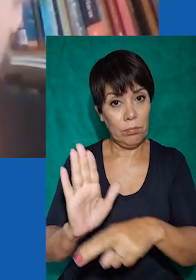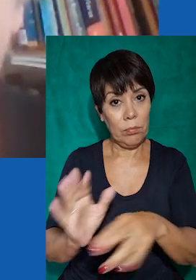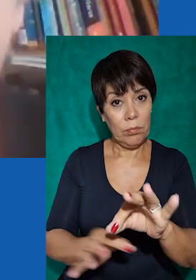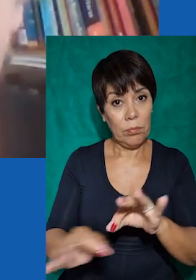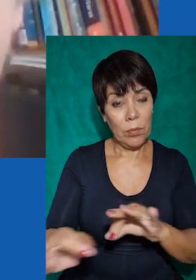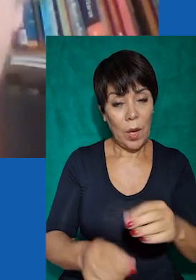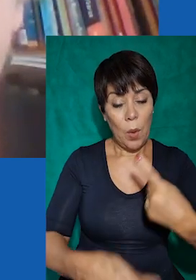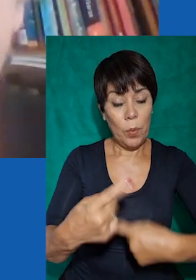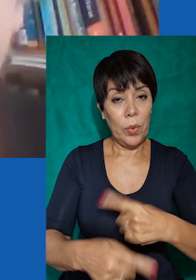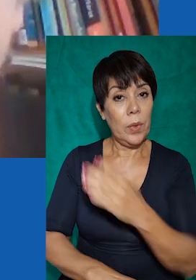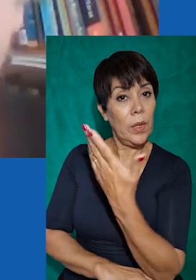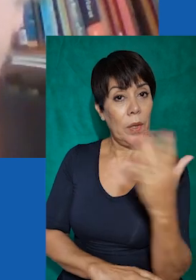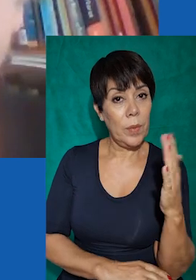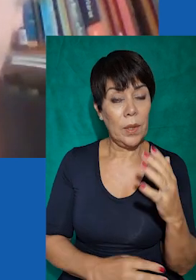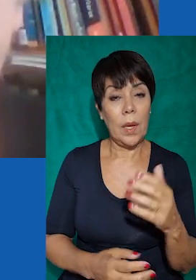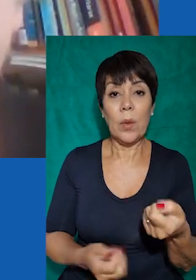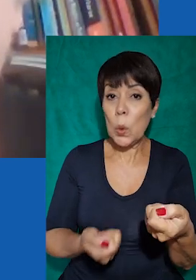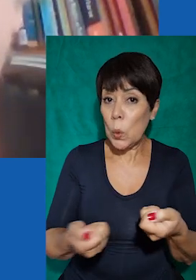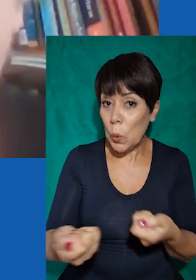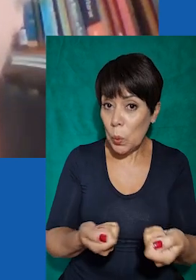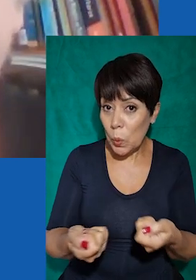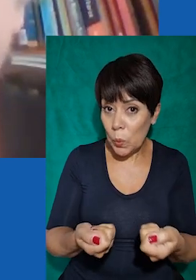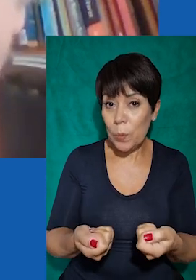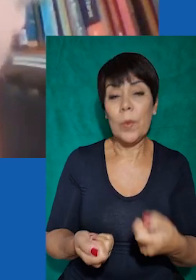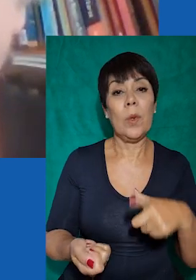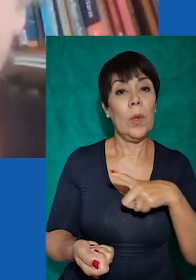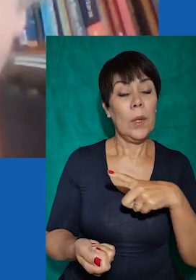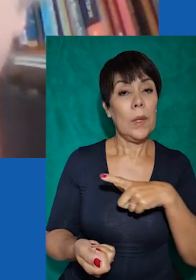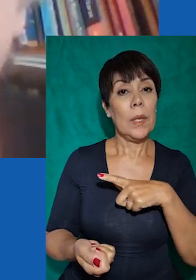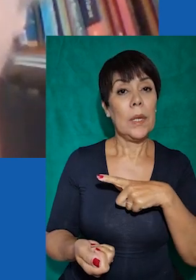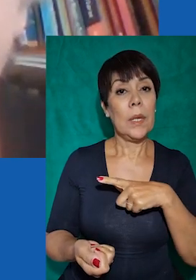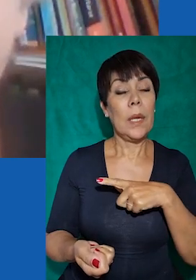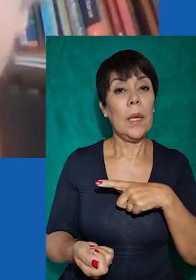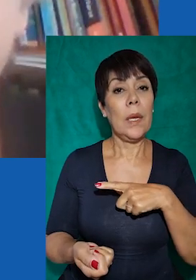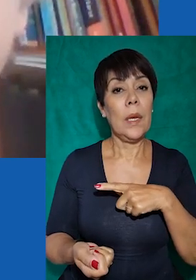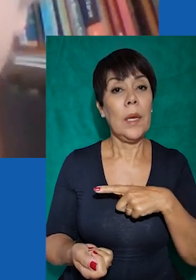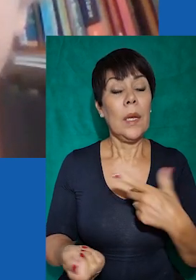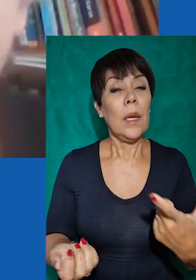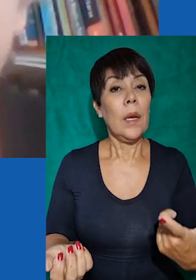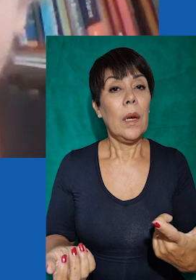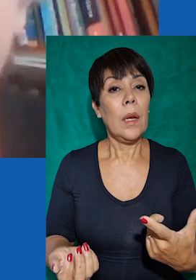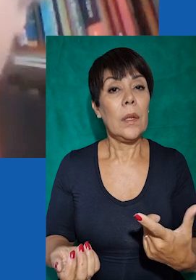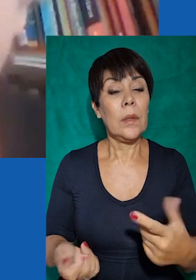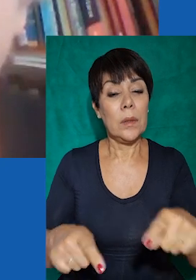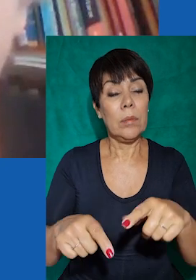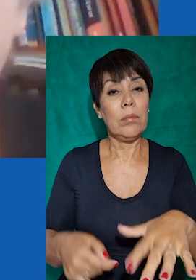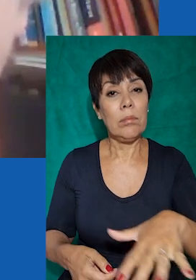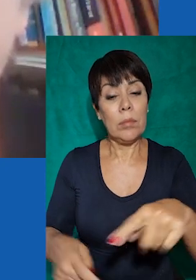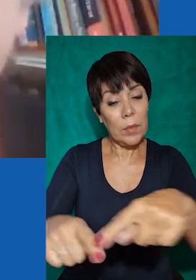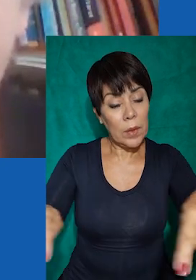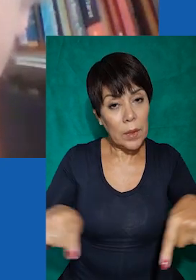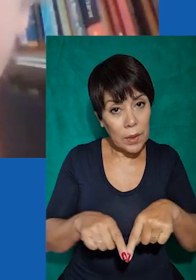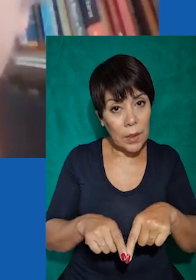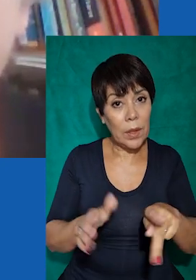a política ambiental, queria ter um controle sobre as várias propriedades